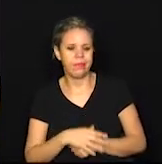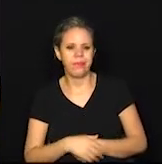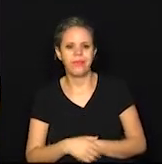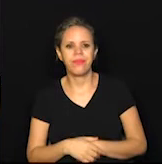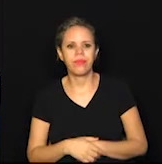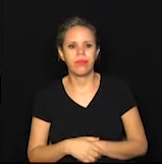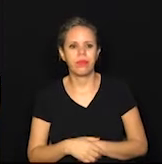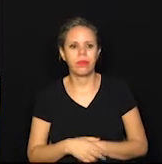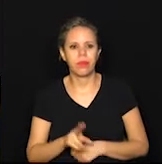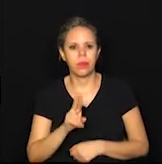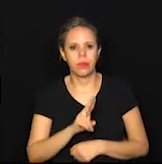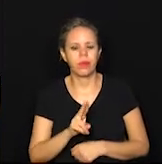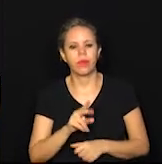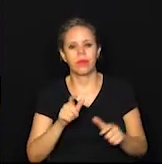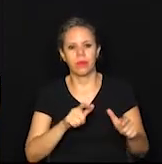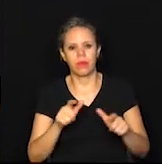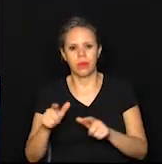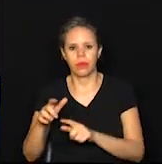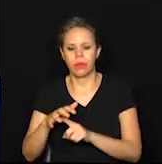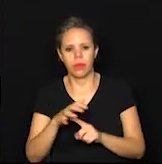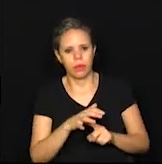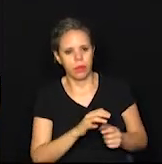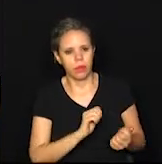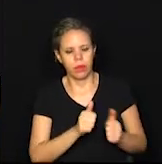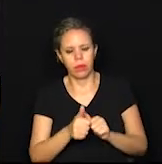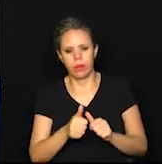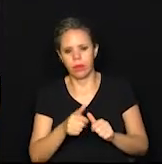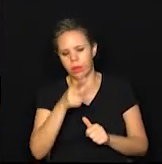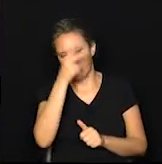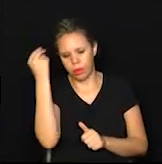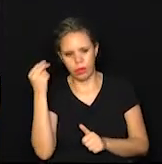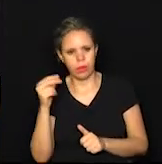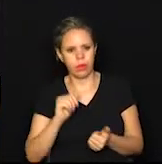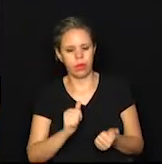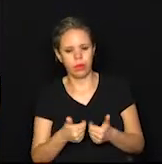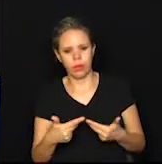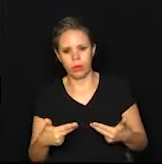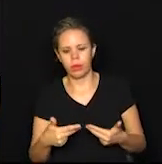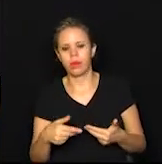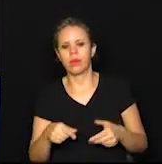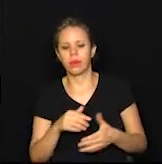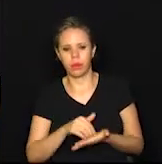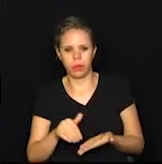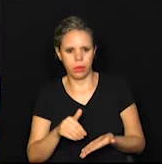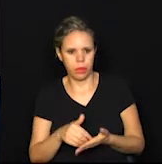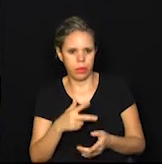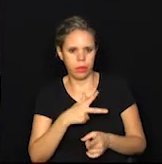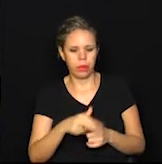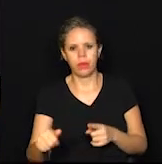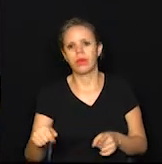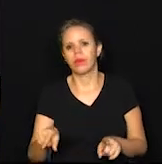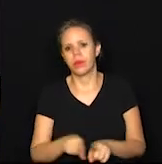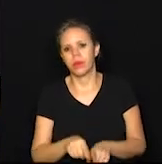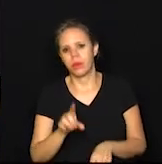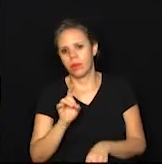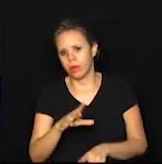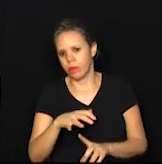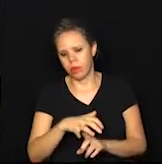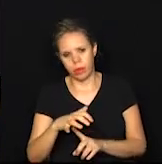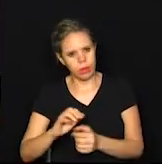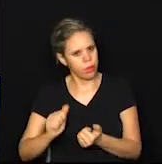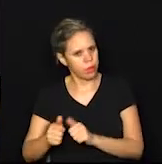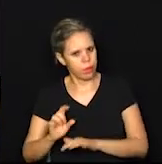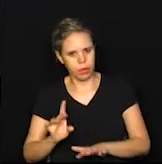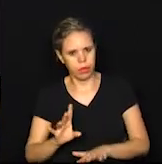Uso de áreas públicas para a prática de esporte, a gente vê que a Secretaria de Esporte tem que romper fronteiras, não simplesmente na praça de